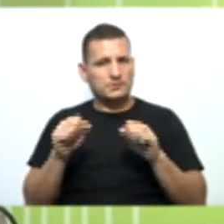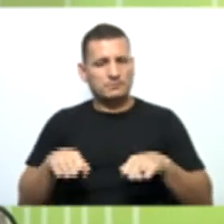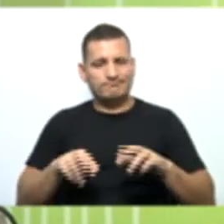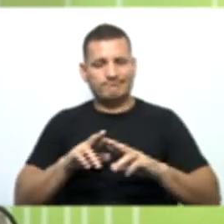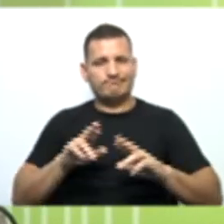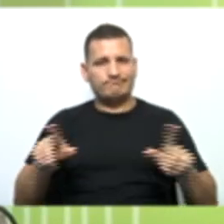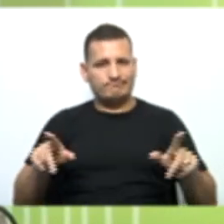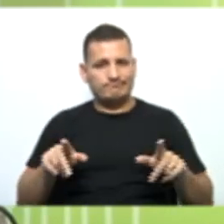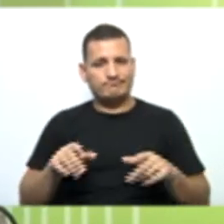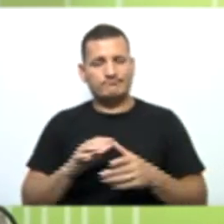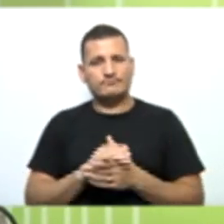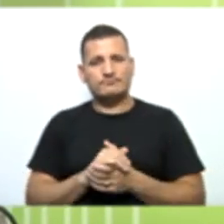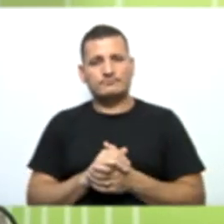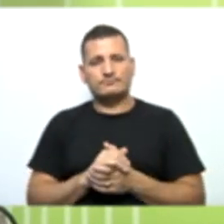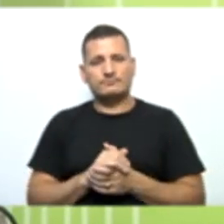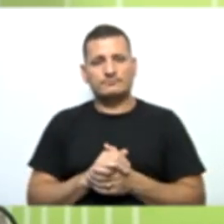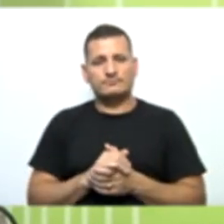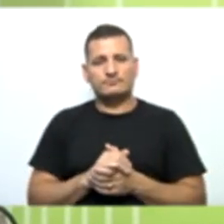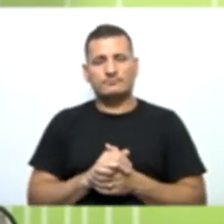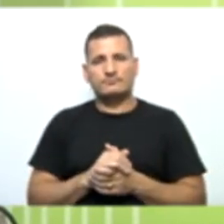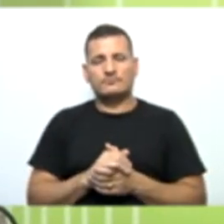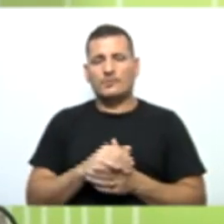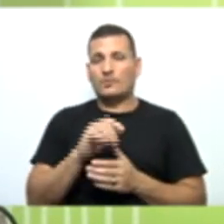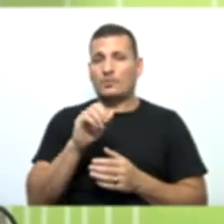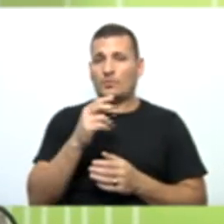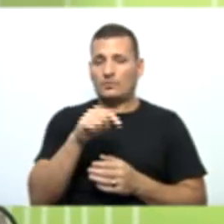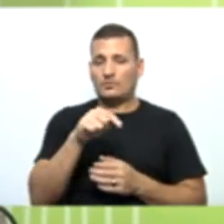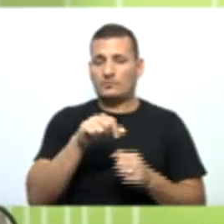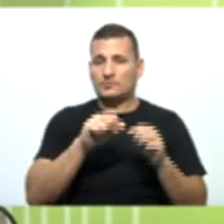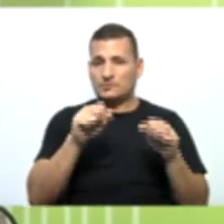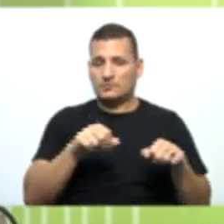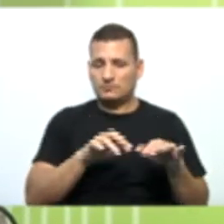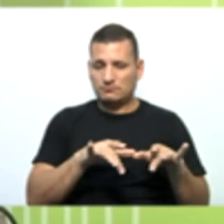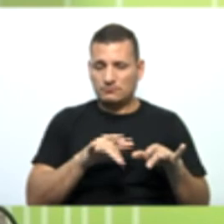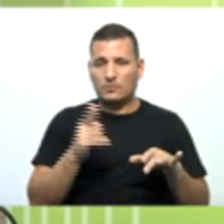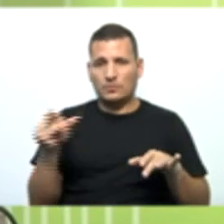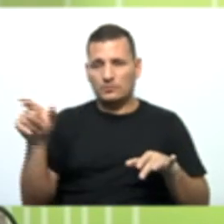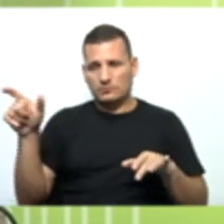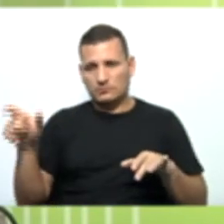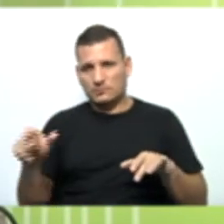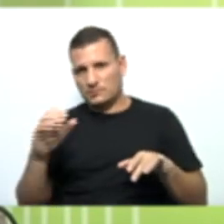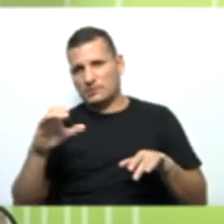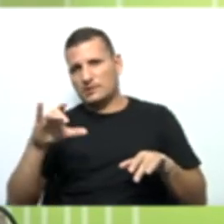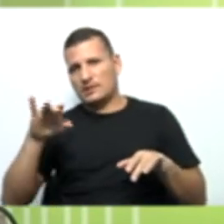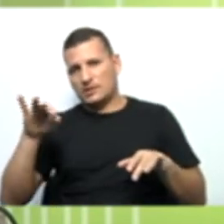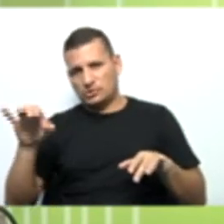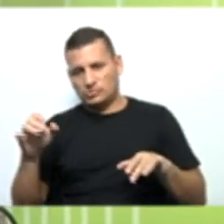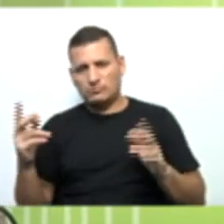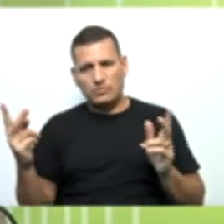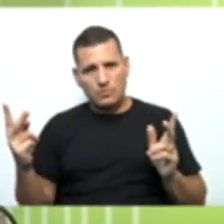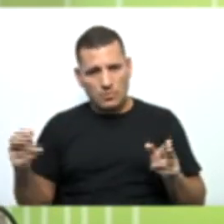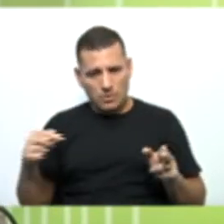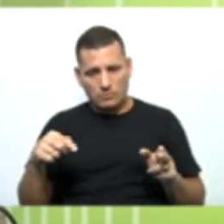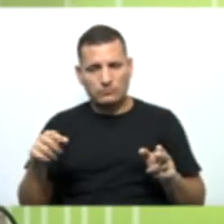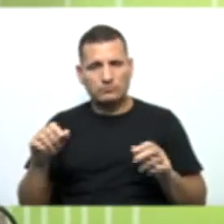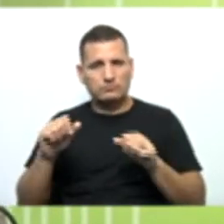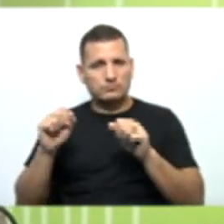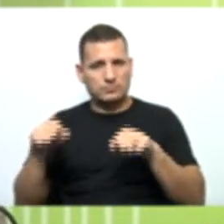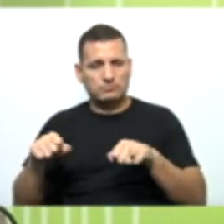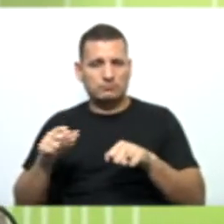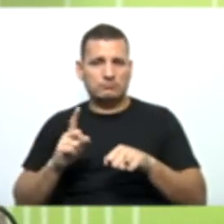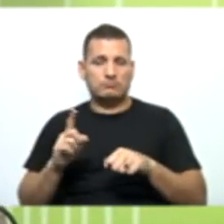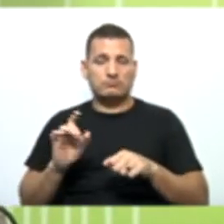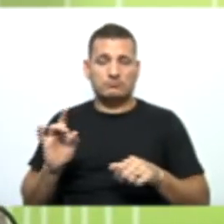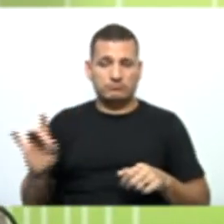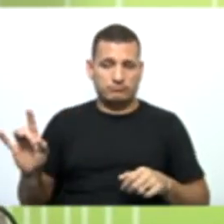você desenvolveu para um sistema vai ser o mesmo para um outro cliente. Então, todo caso é um caso.